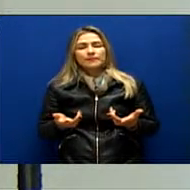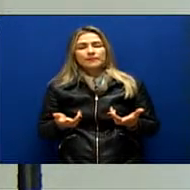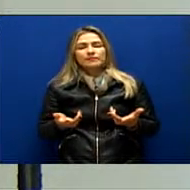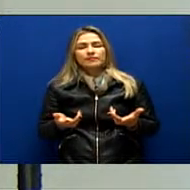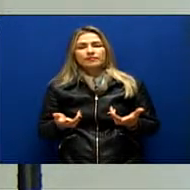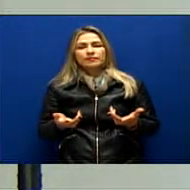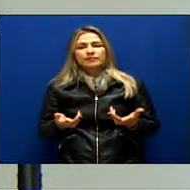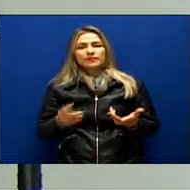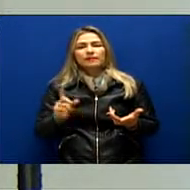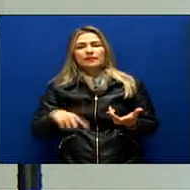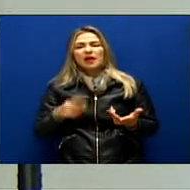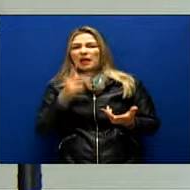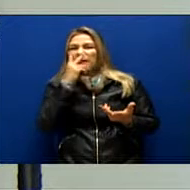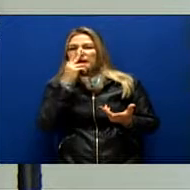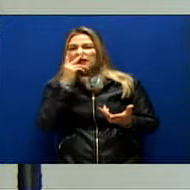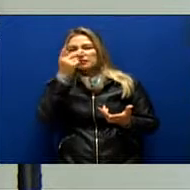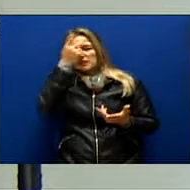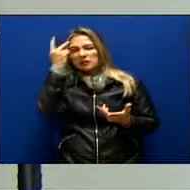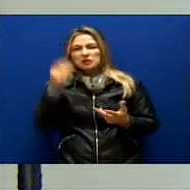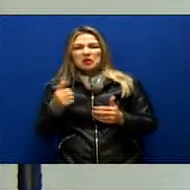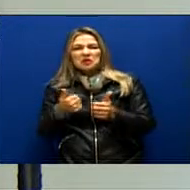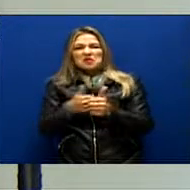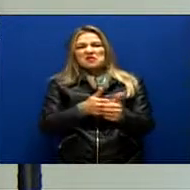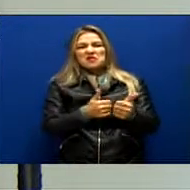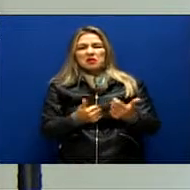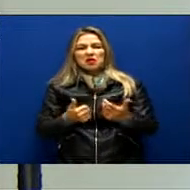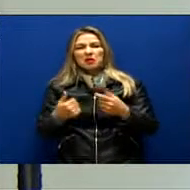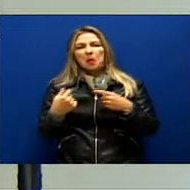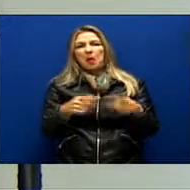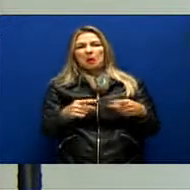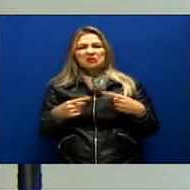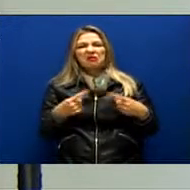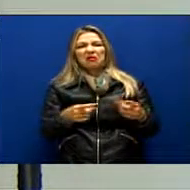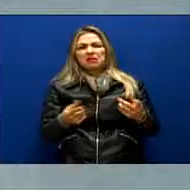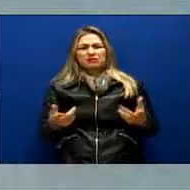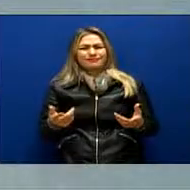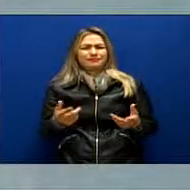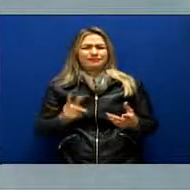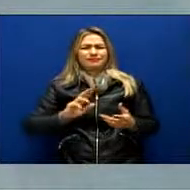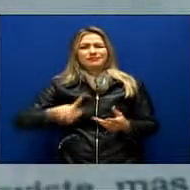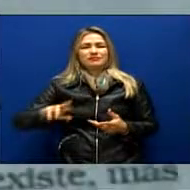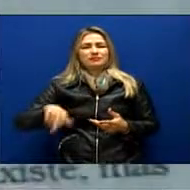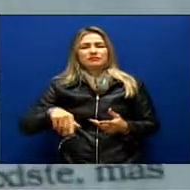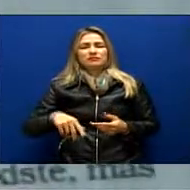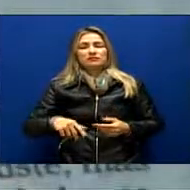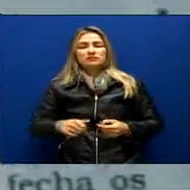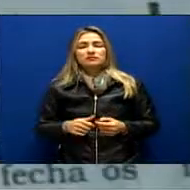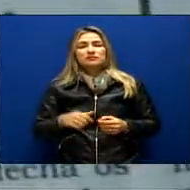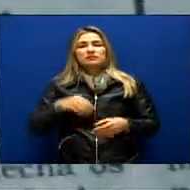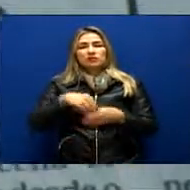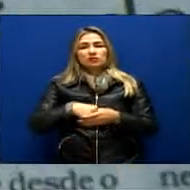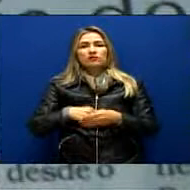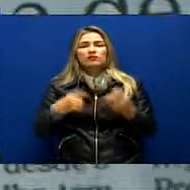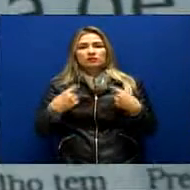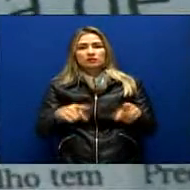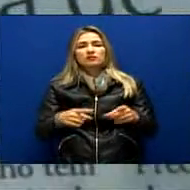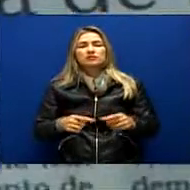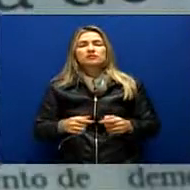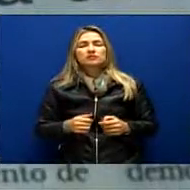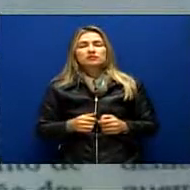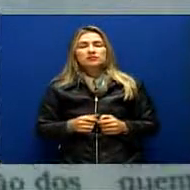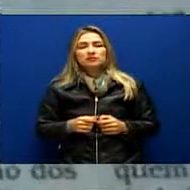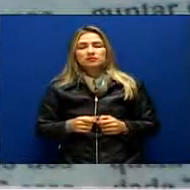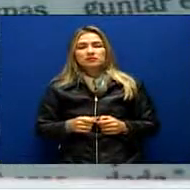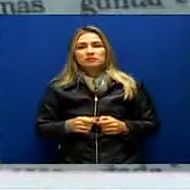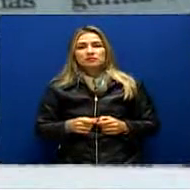que vivem perseguidos, isso não se sustenta. E é por isso que eu voto contra. Voto